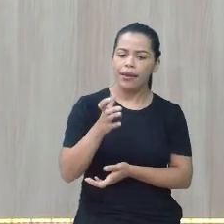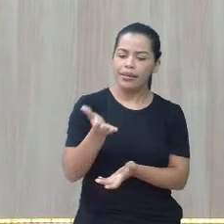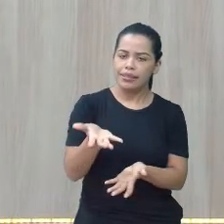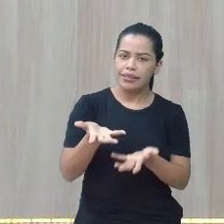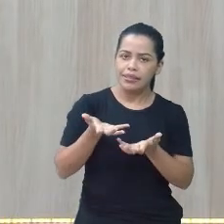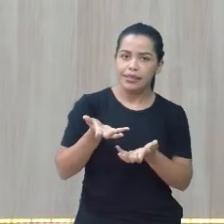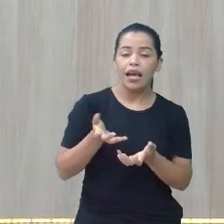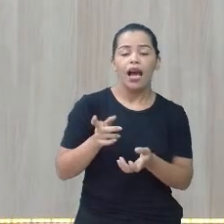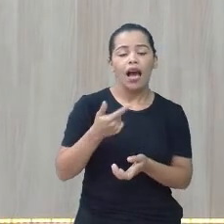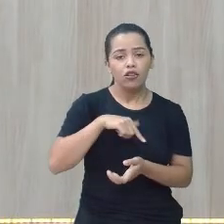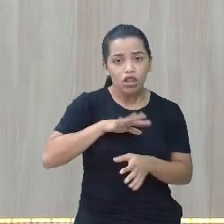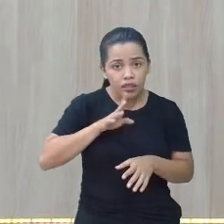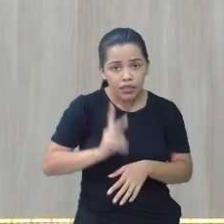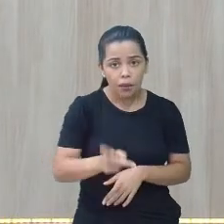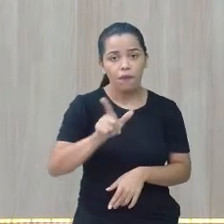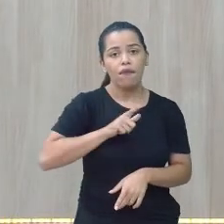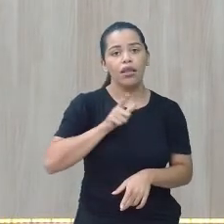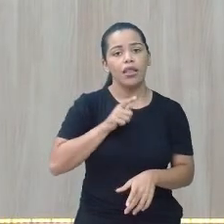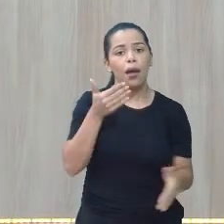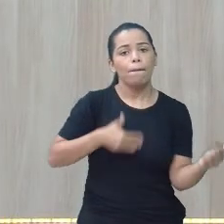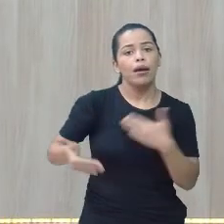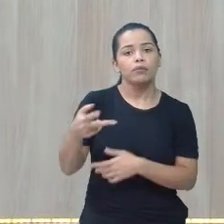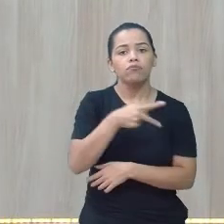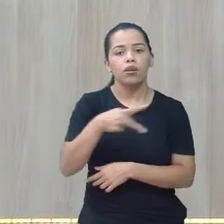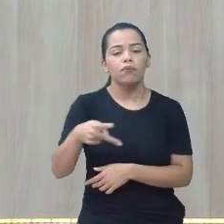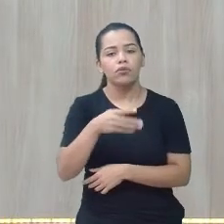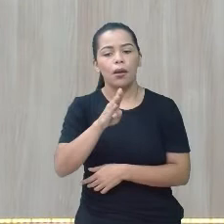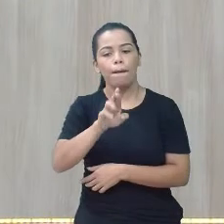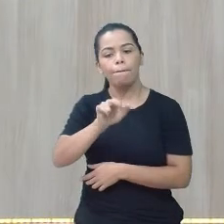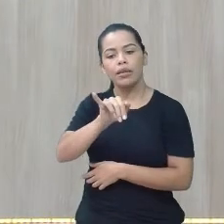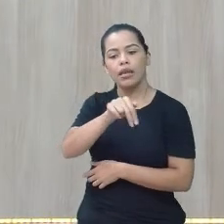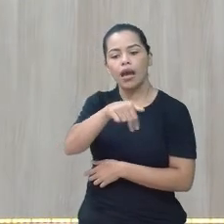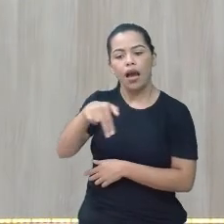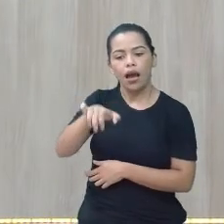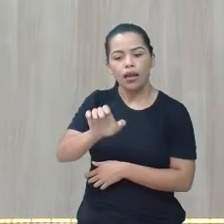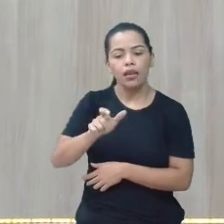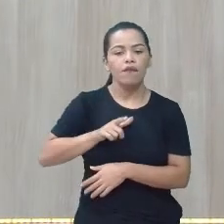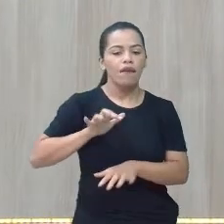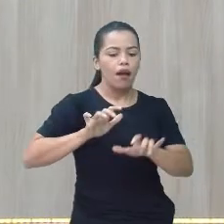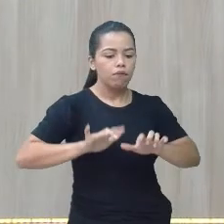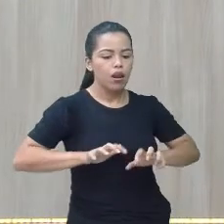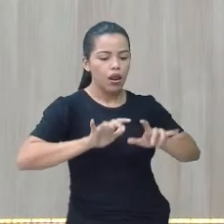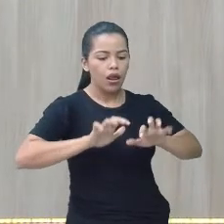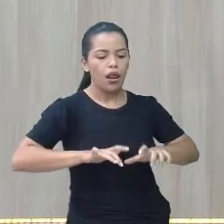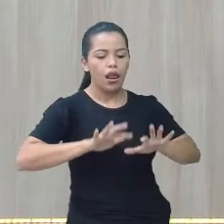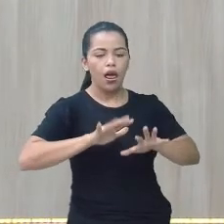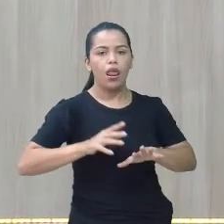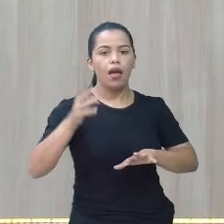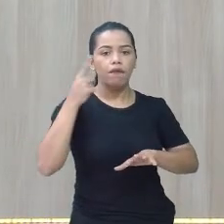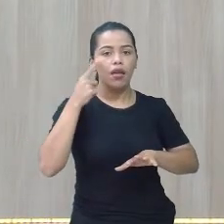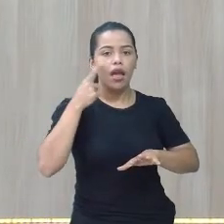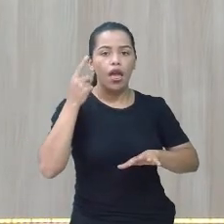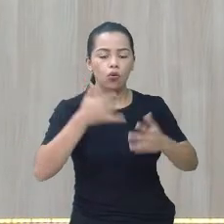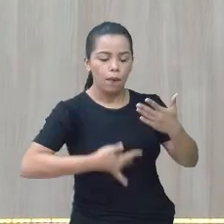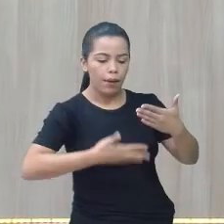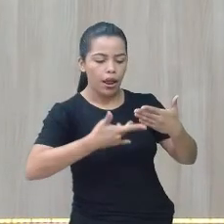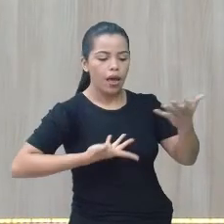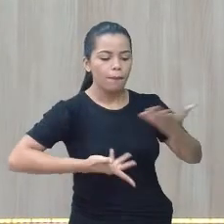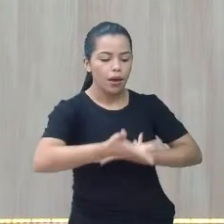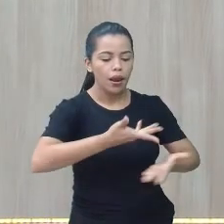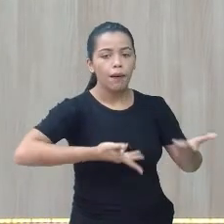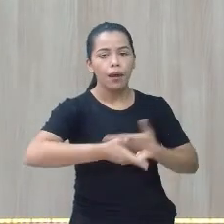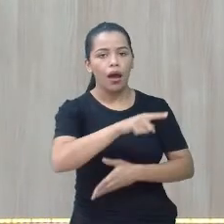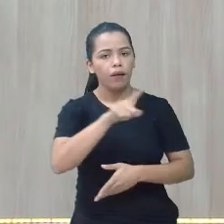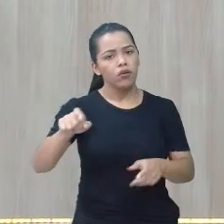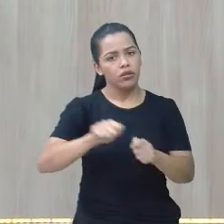Mourão, que vai participar das nossas aulas. Ela vai ficar lá moderando o chat, passando para mim quais são as interações que vocês estão